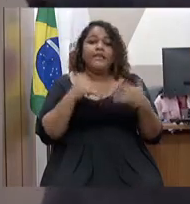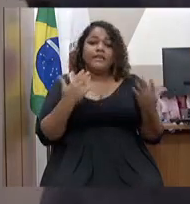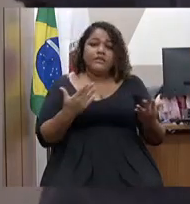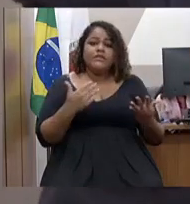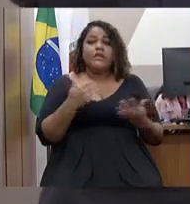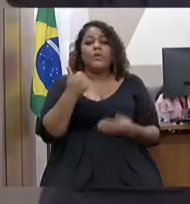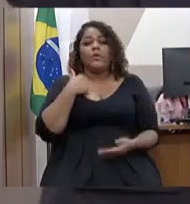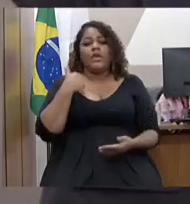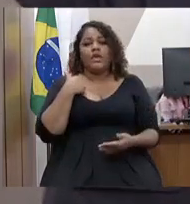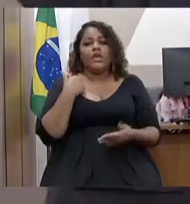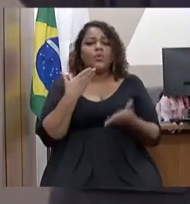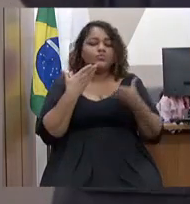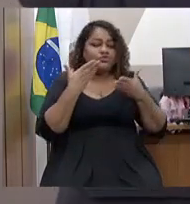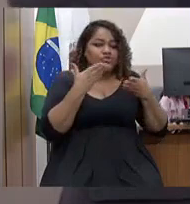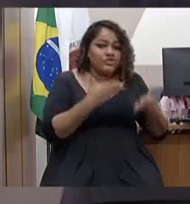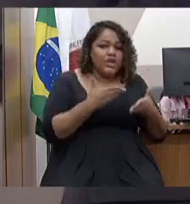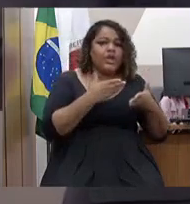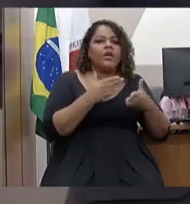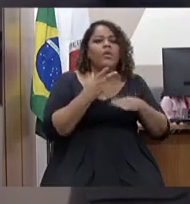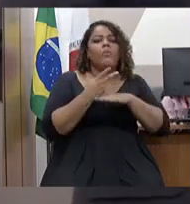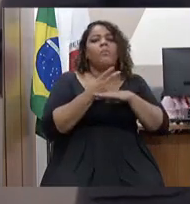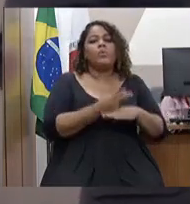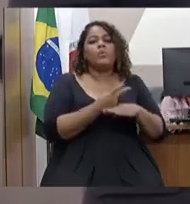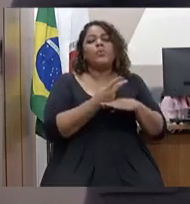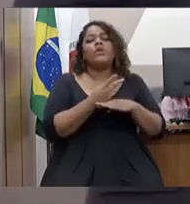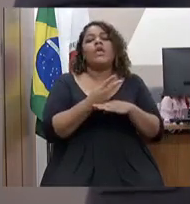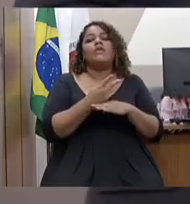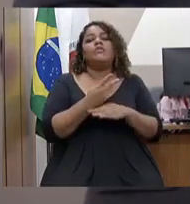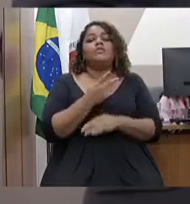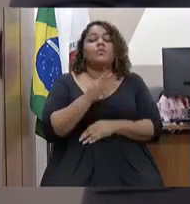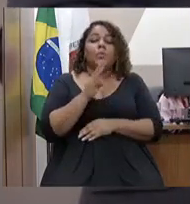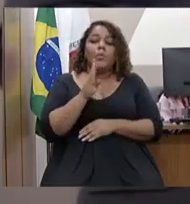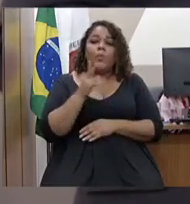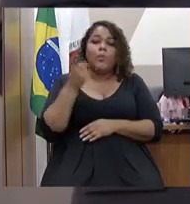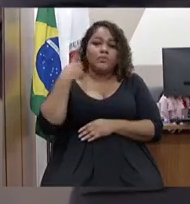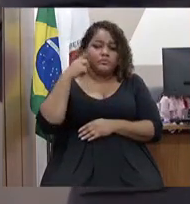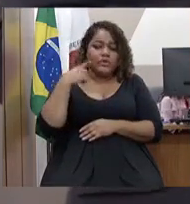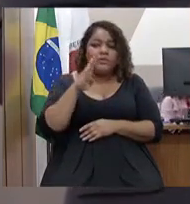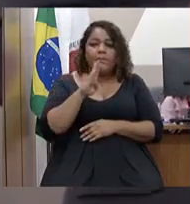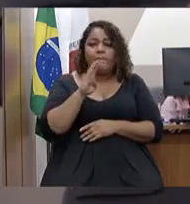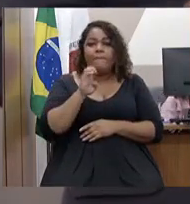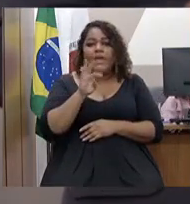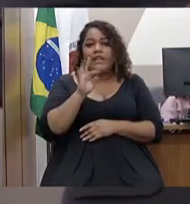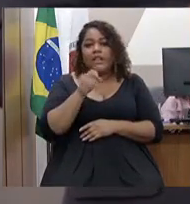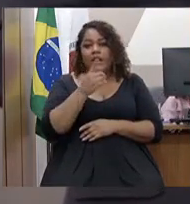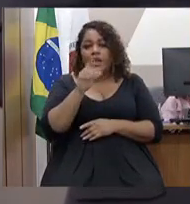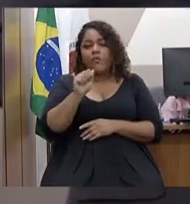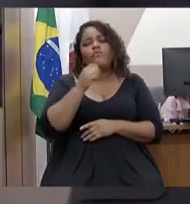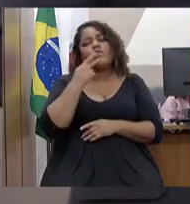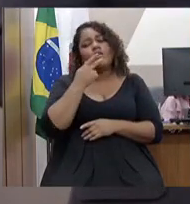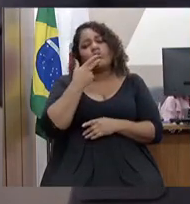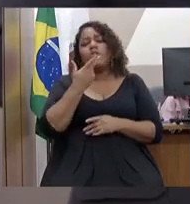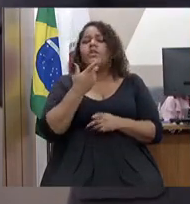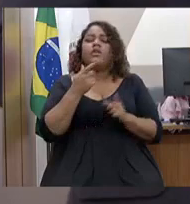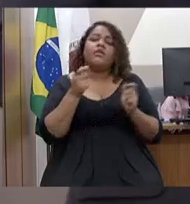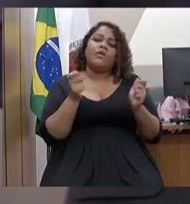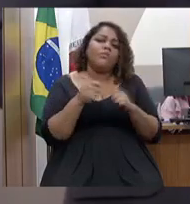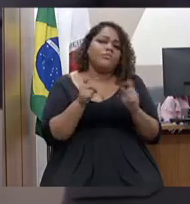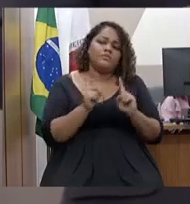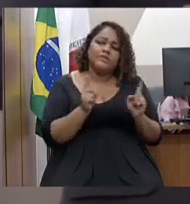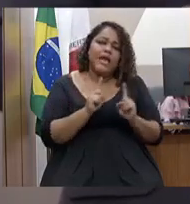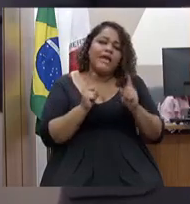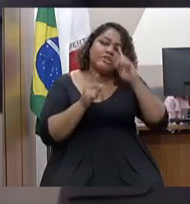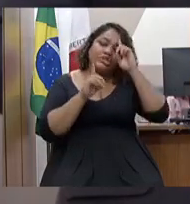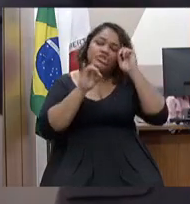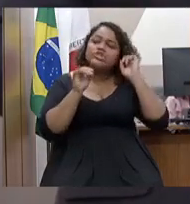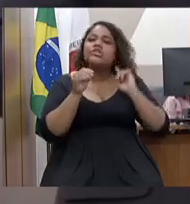como presidente da Comissão de trabalho falei com betão betão nós não podemos deixar passar a data do